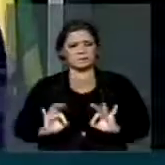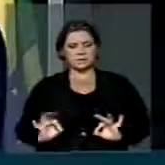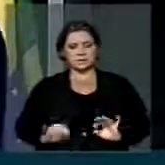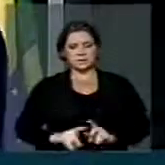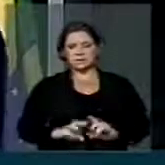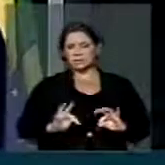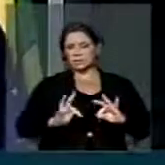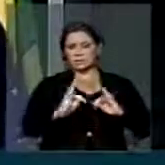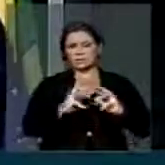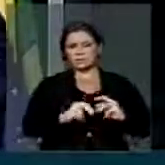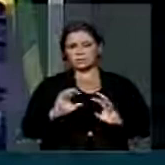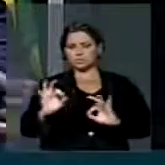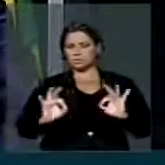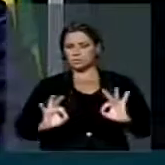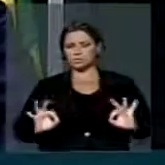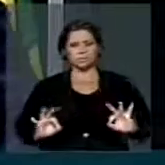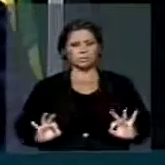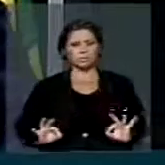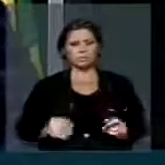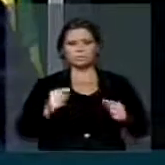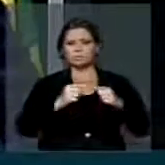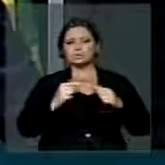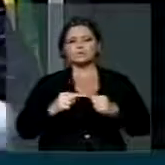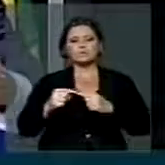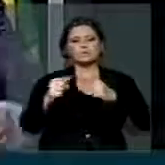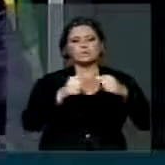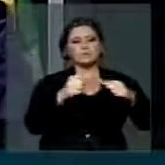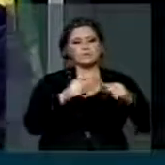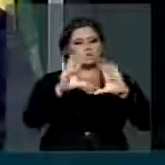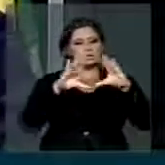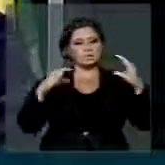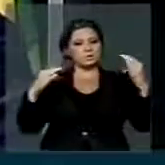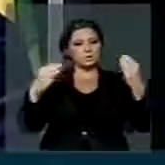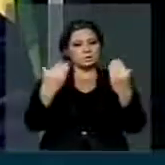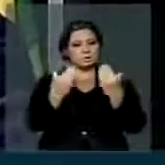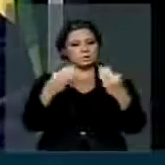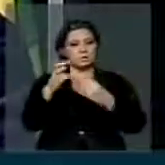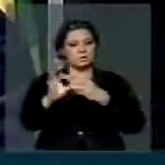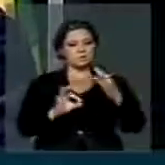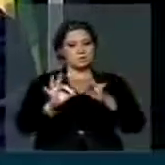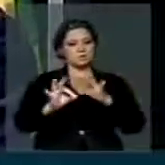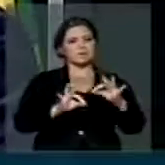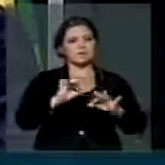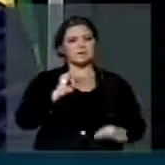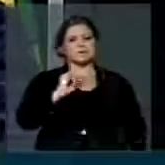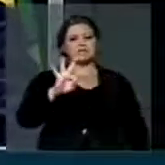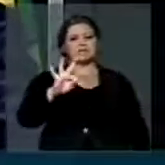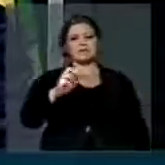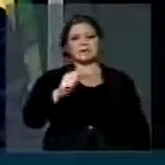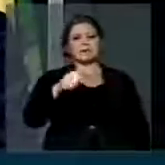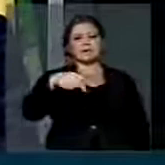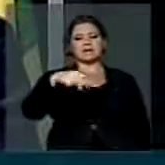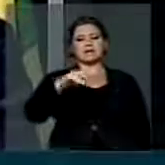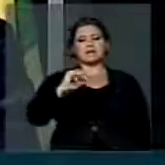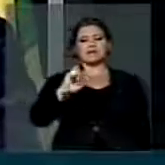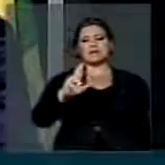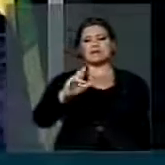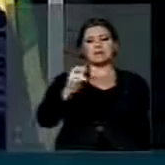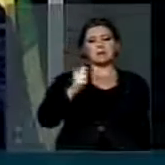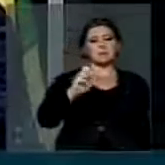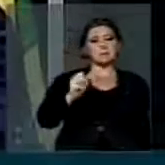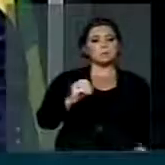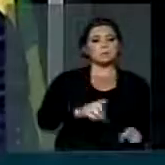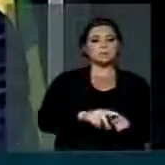Dersa todo o conjunto de obras viárias no entorno da onde vai ser a arena do Itaquerão, que vai abrir a Copa do Mundo.